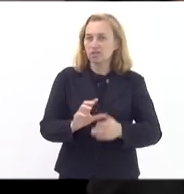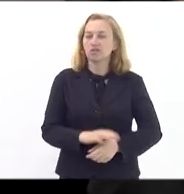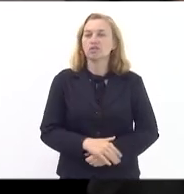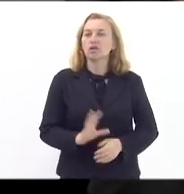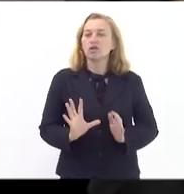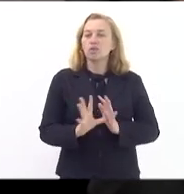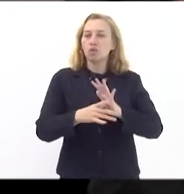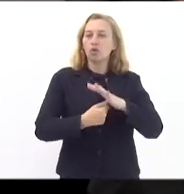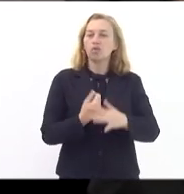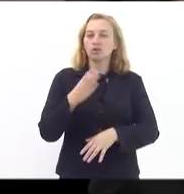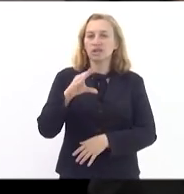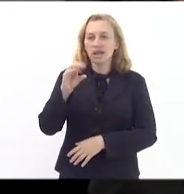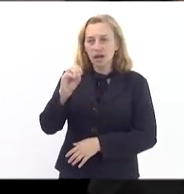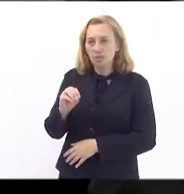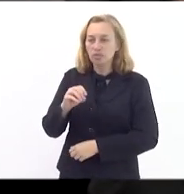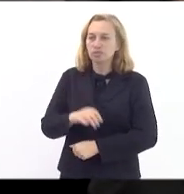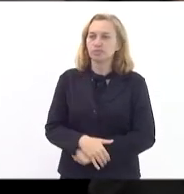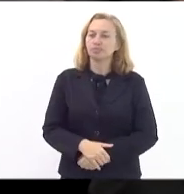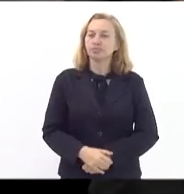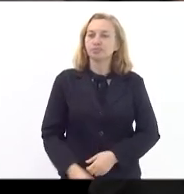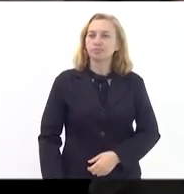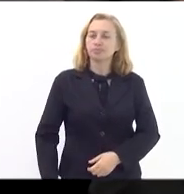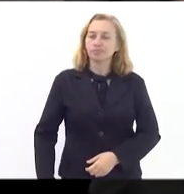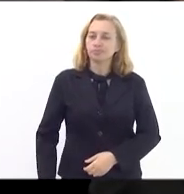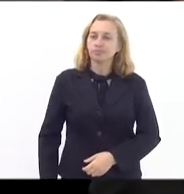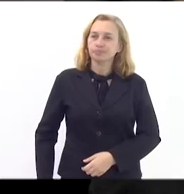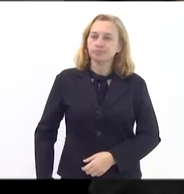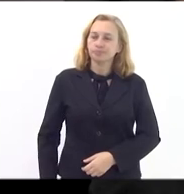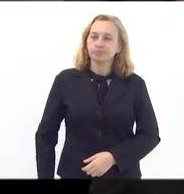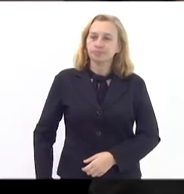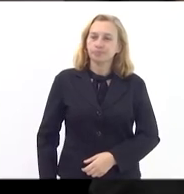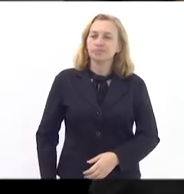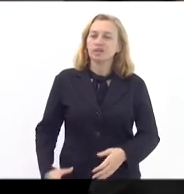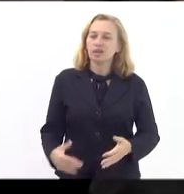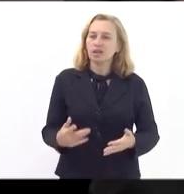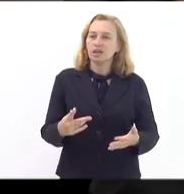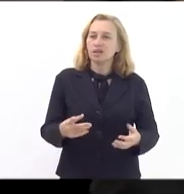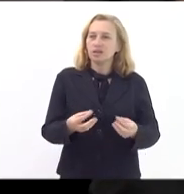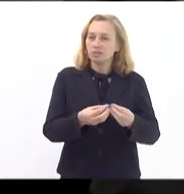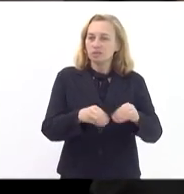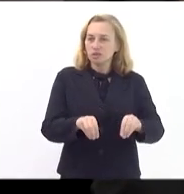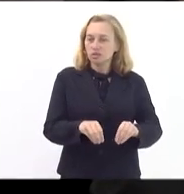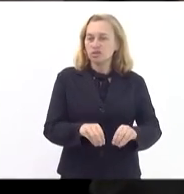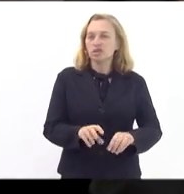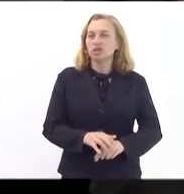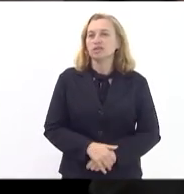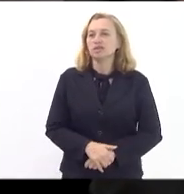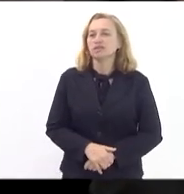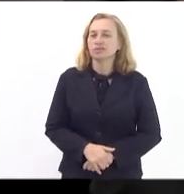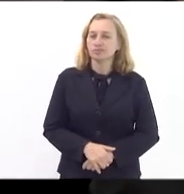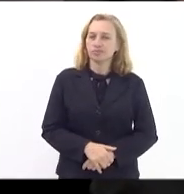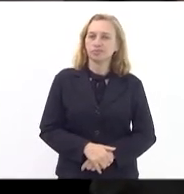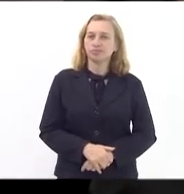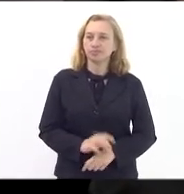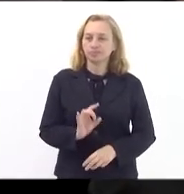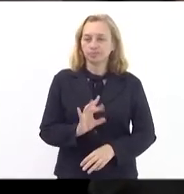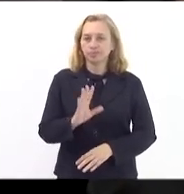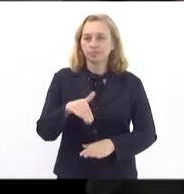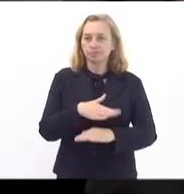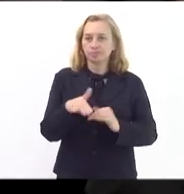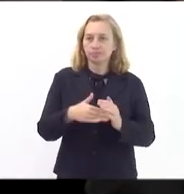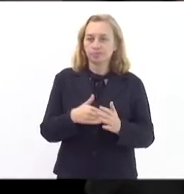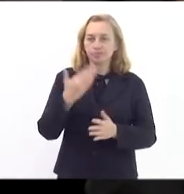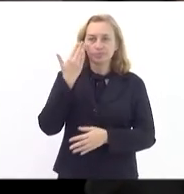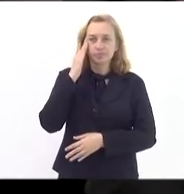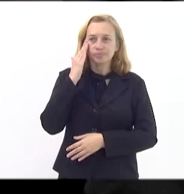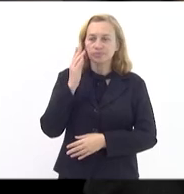cabos ou equipamentos ele se em causa esse transtorno muito pesado só para para todos têm a ideia